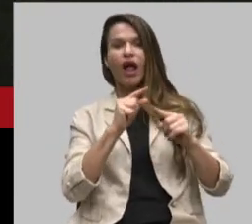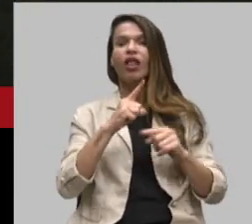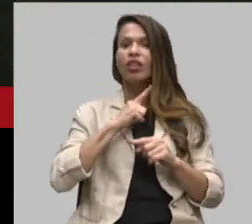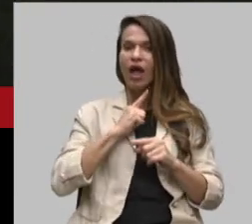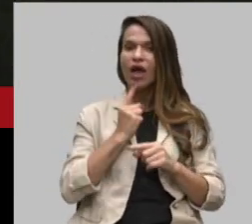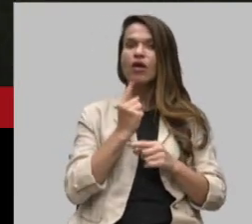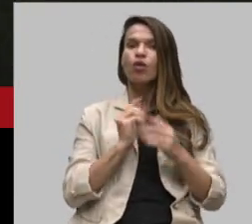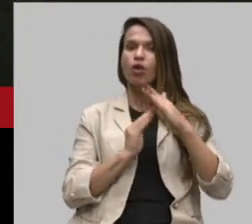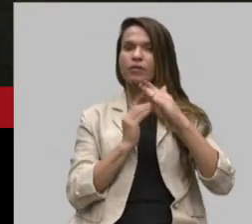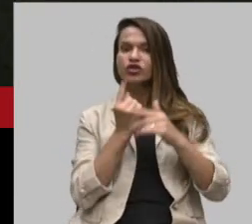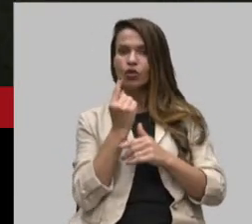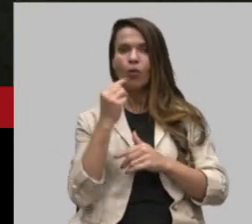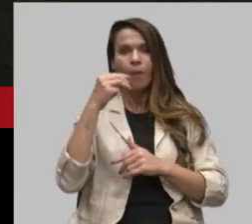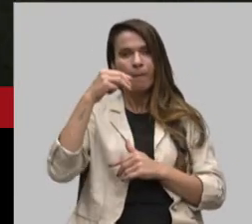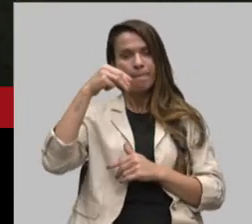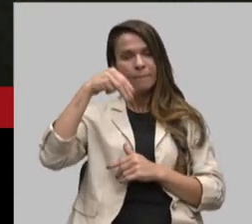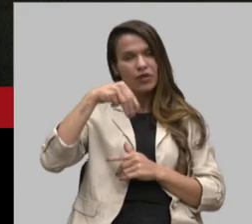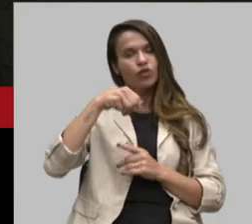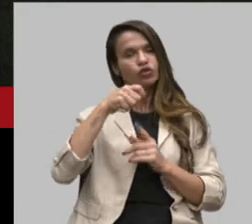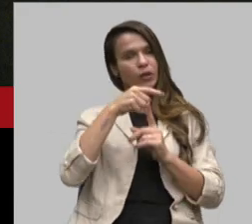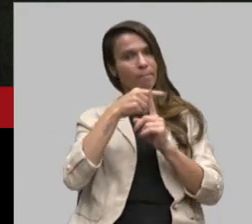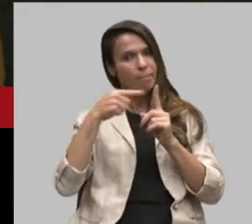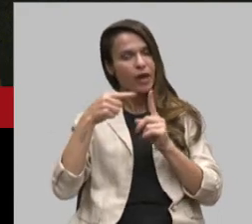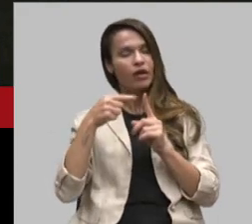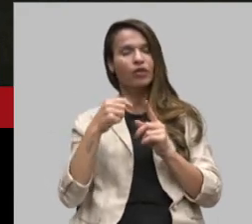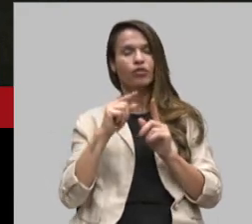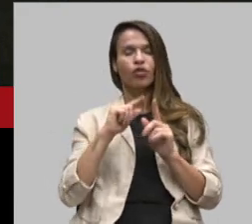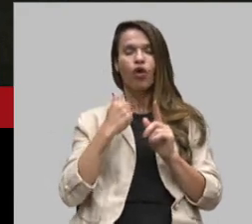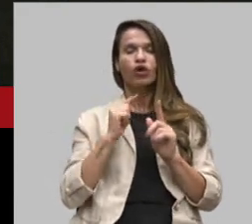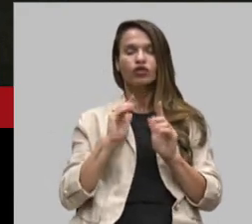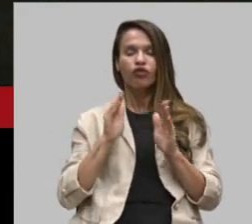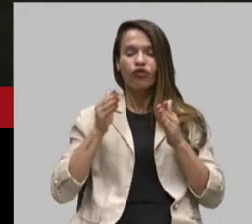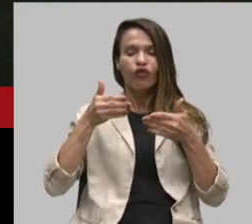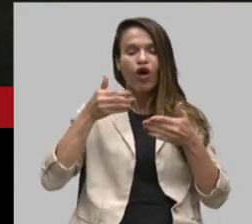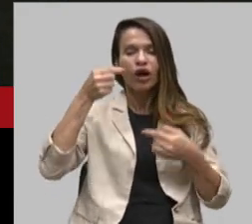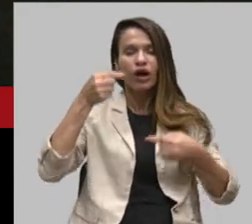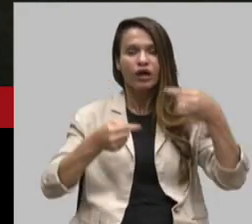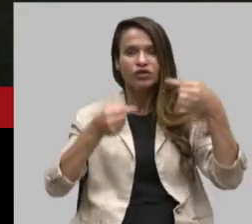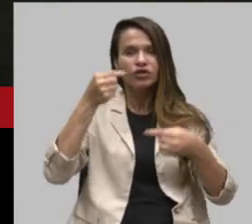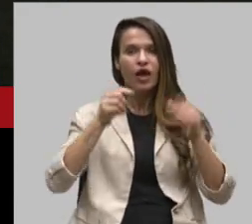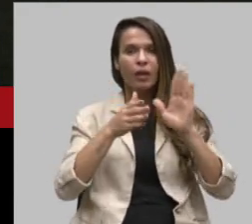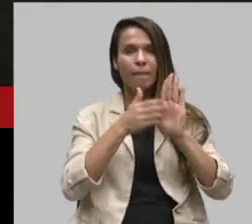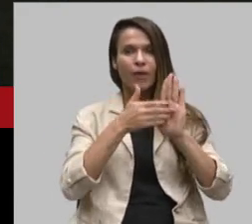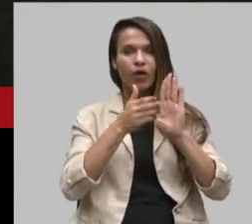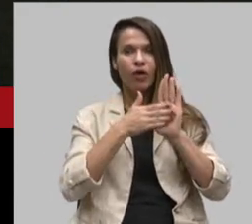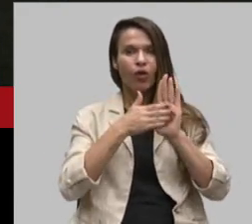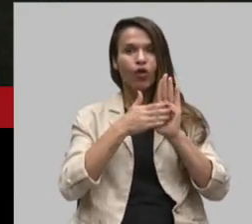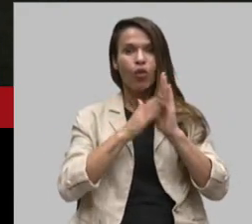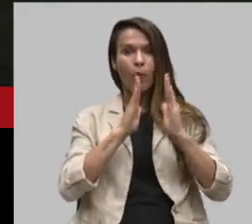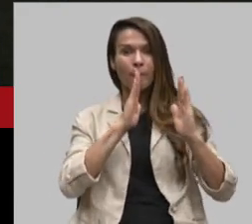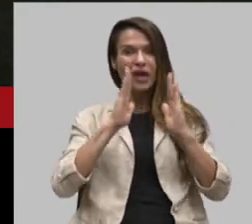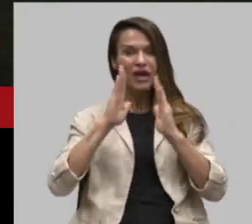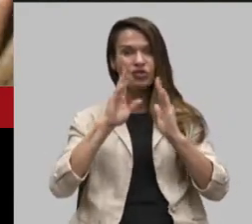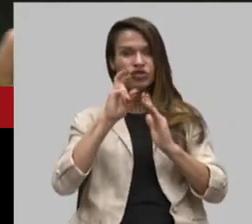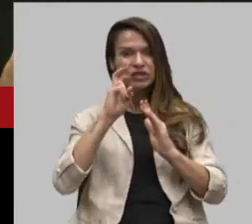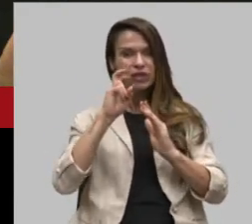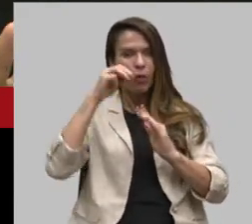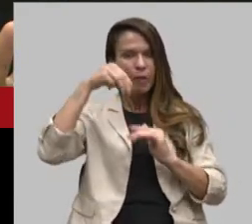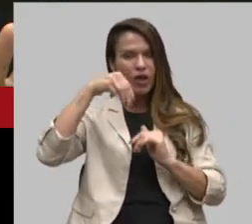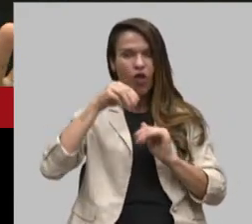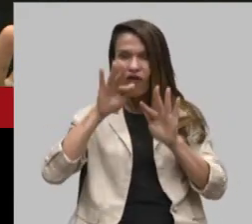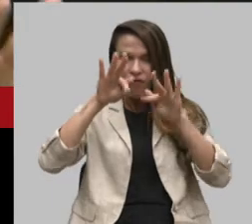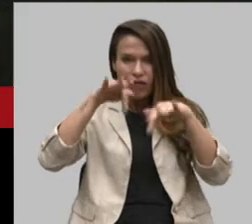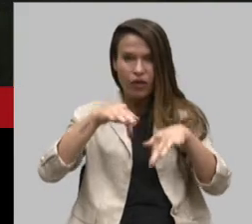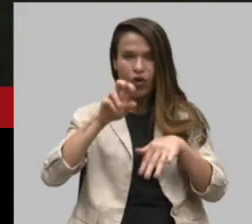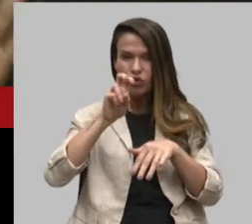meio e a gente trabalha mais na discussão da proposta durante 5 minutos acabou 5 minutos